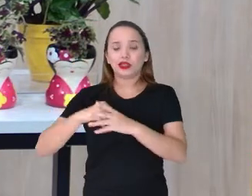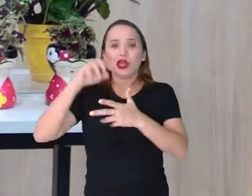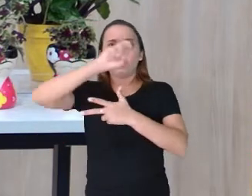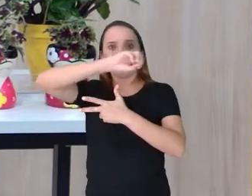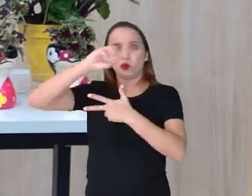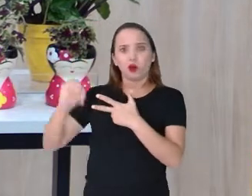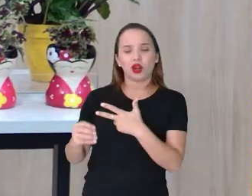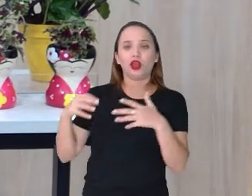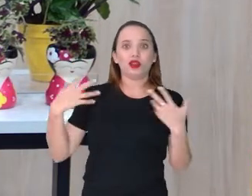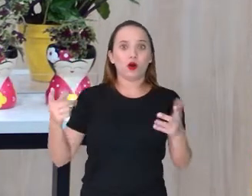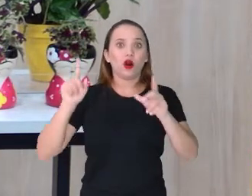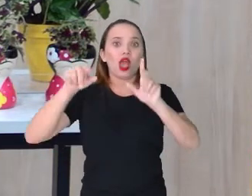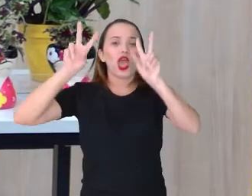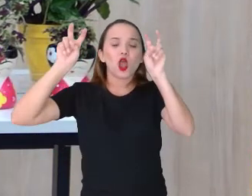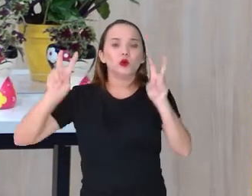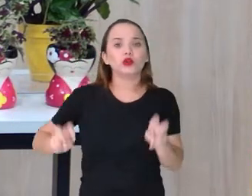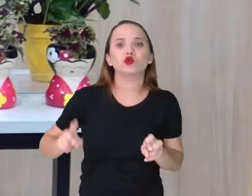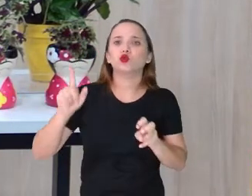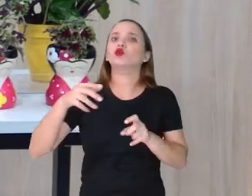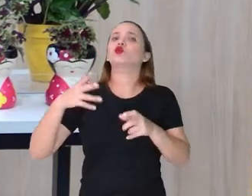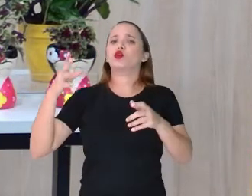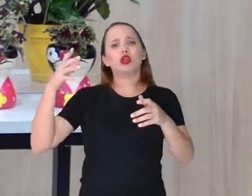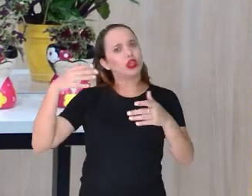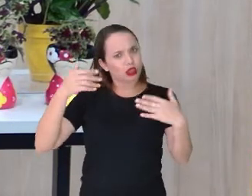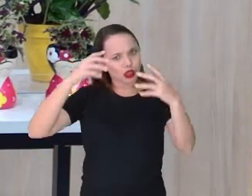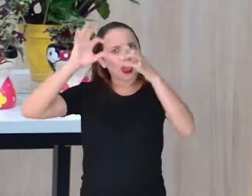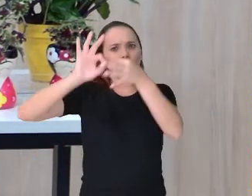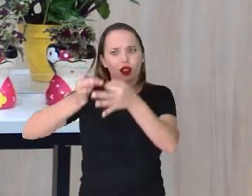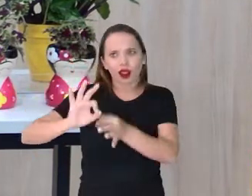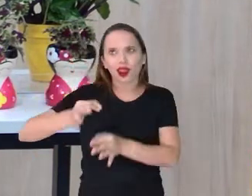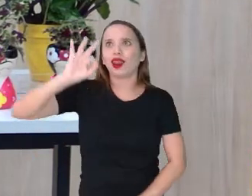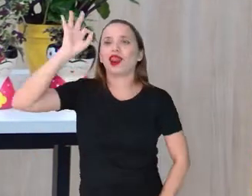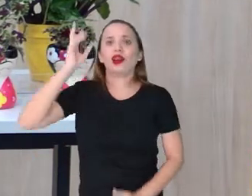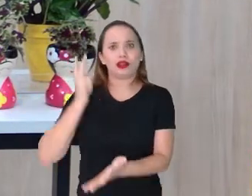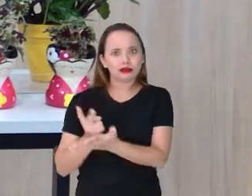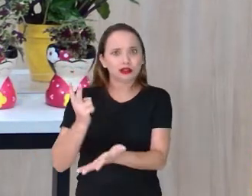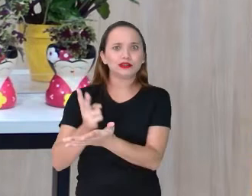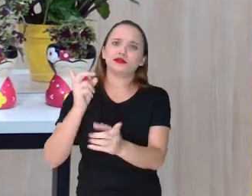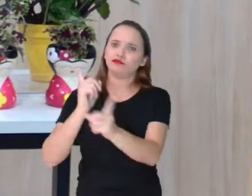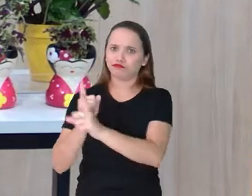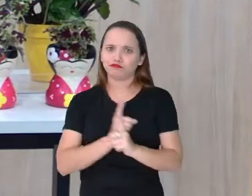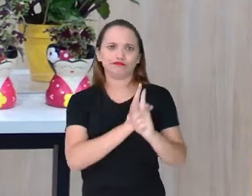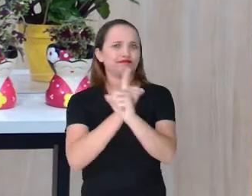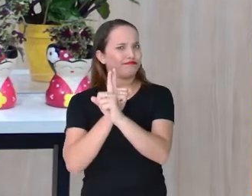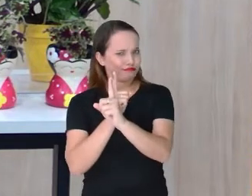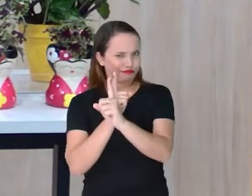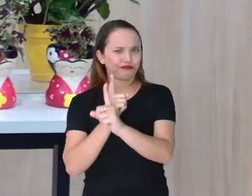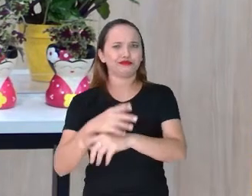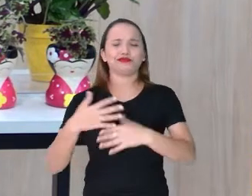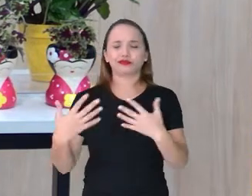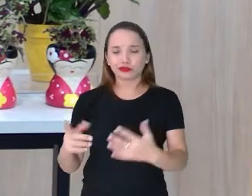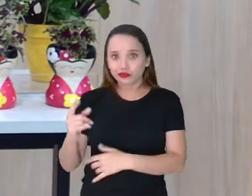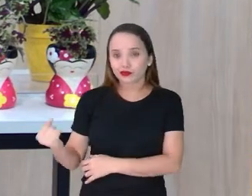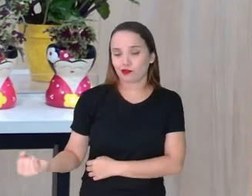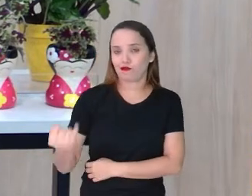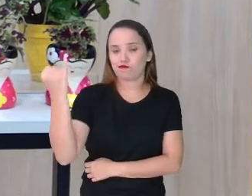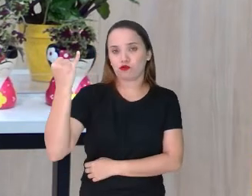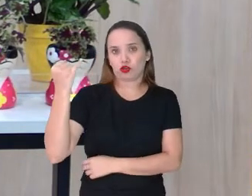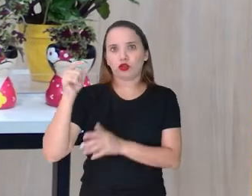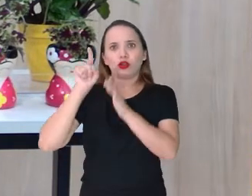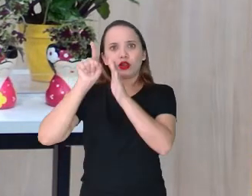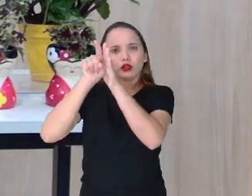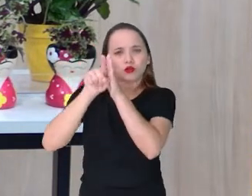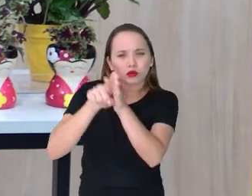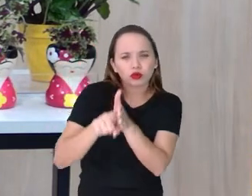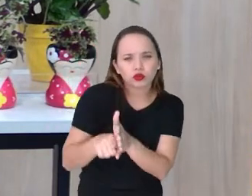é um assunto muito falado, minha gente. É um assunto que você vai ver sempre isso aí. E é muito importante essa pesquisa, né,